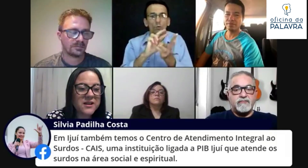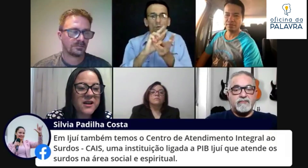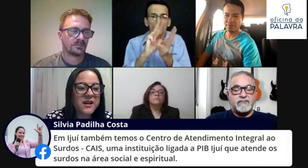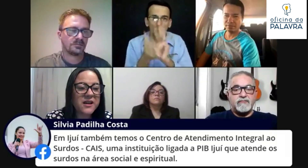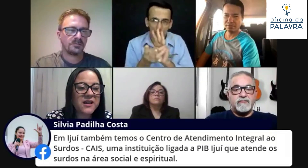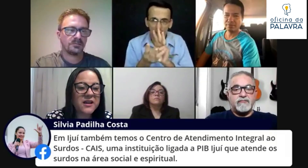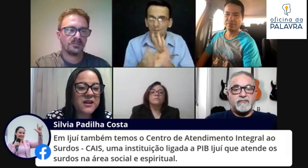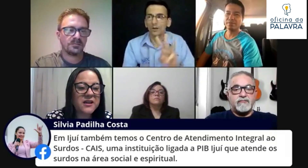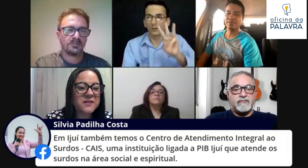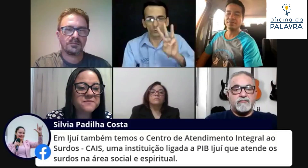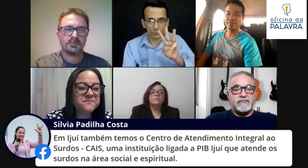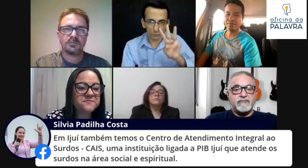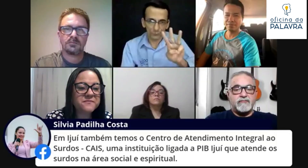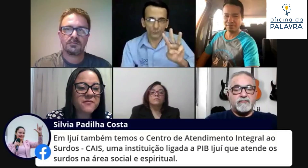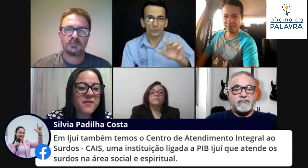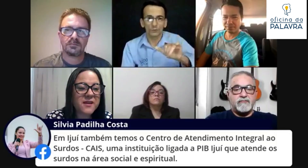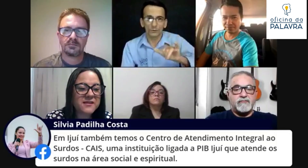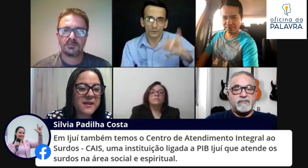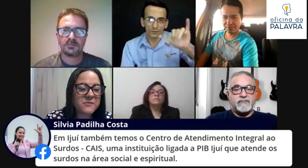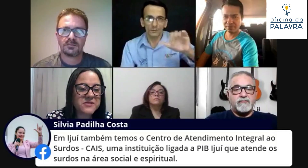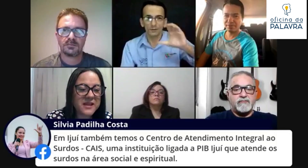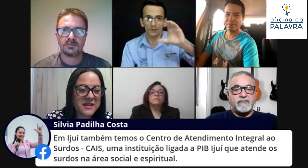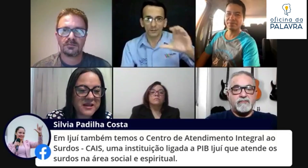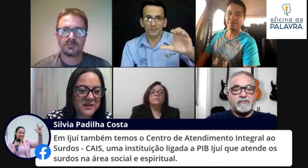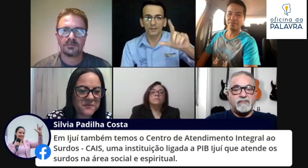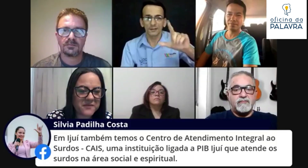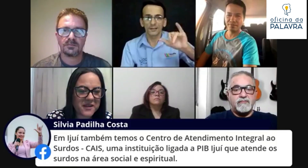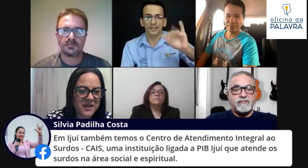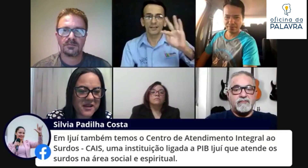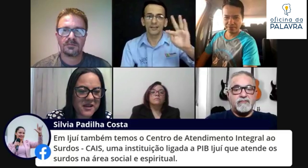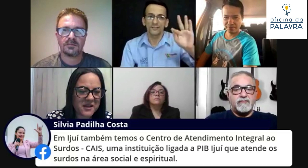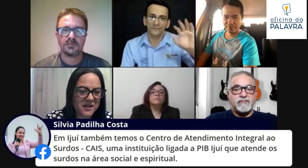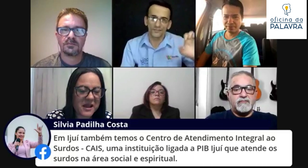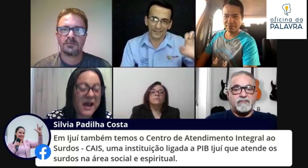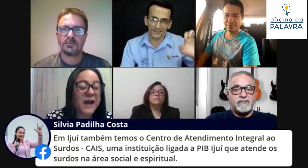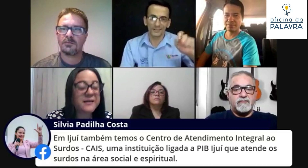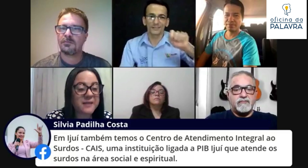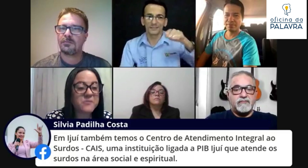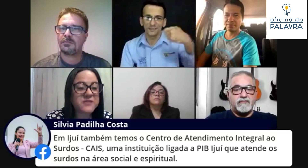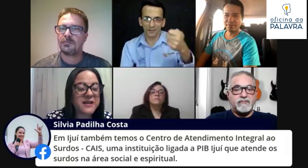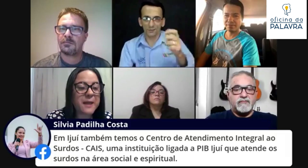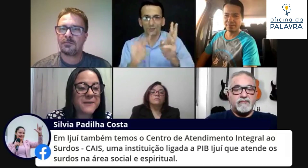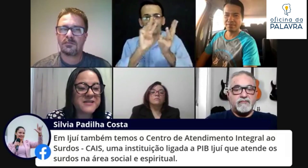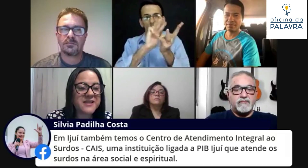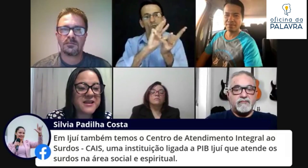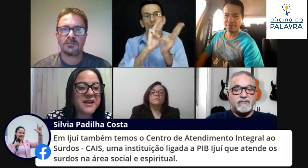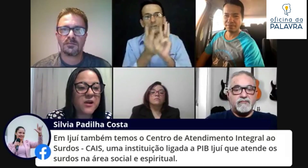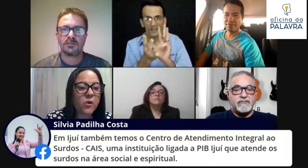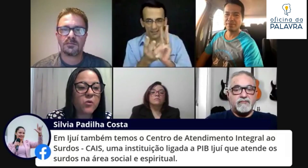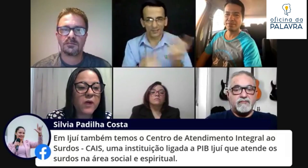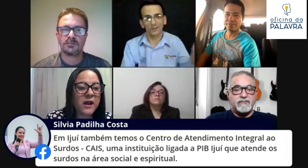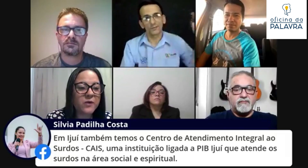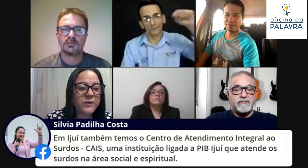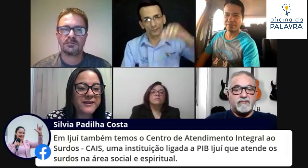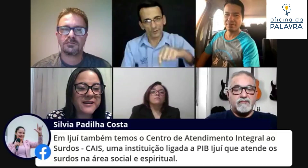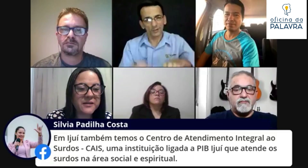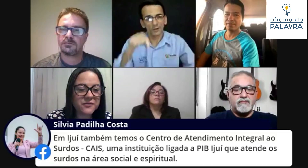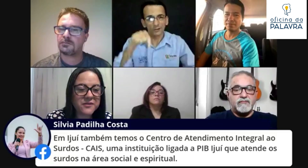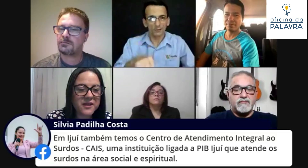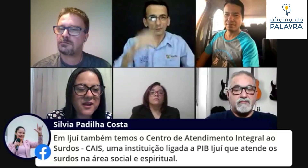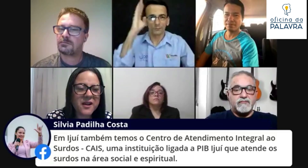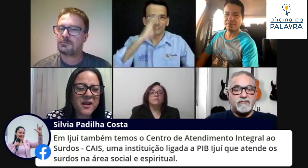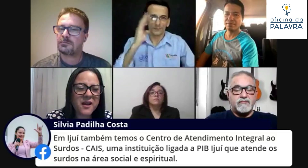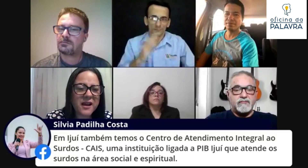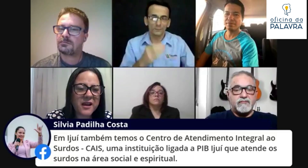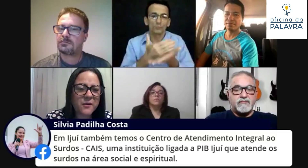encontra e temos ali, temos, né, a parceria com o